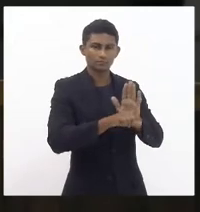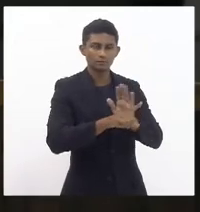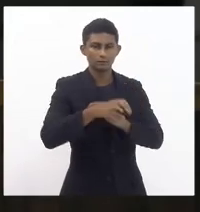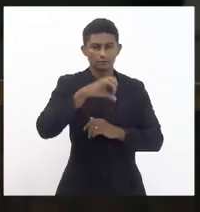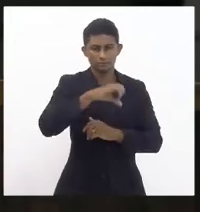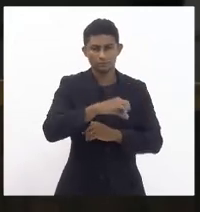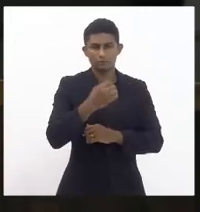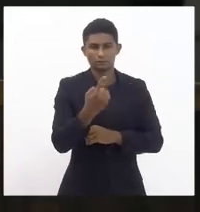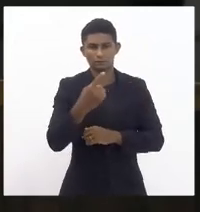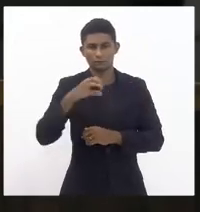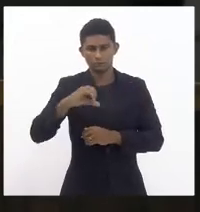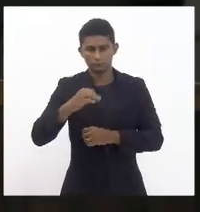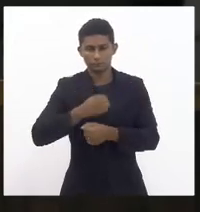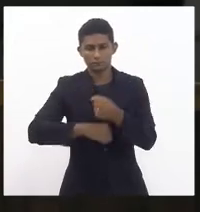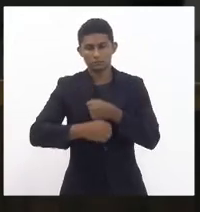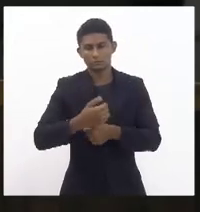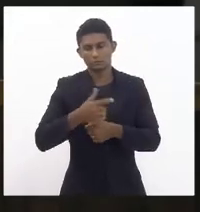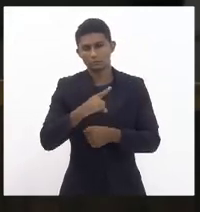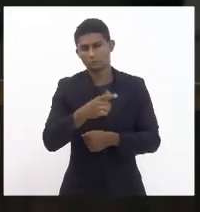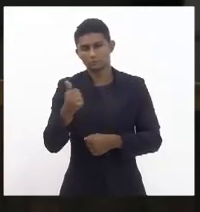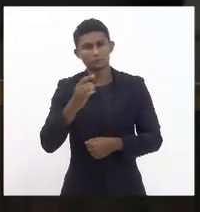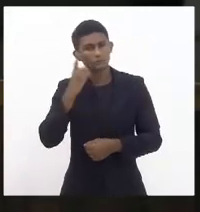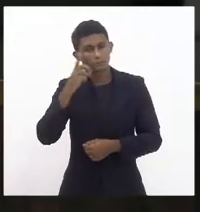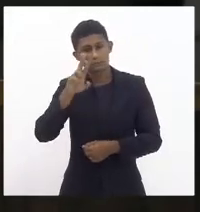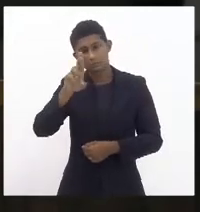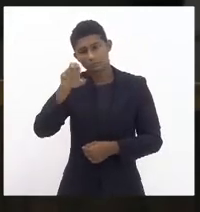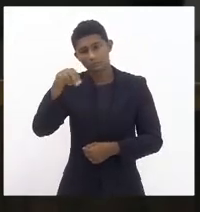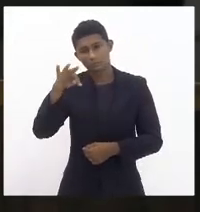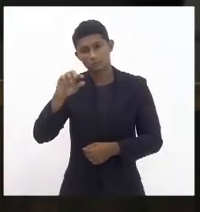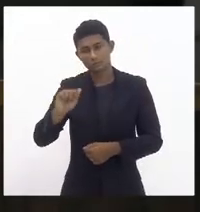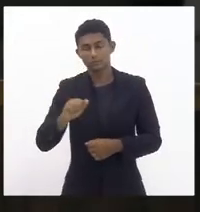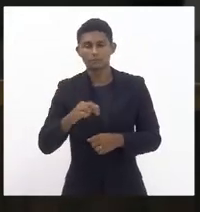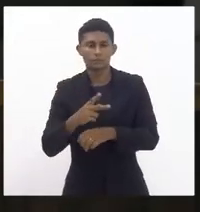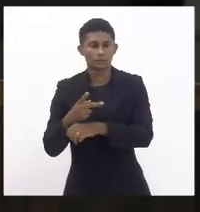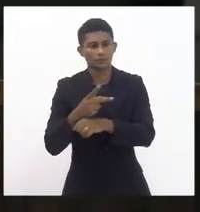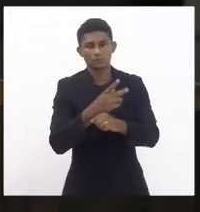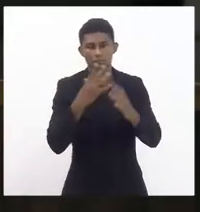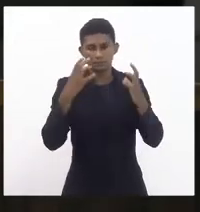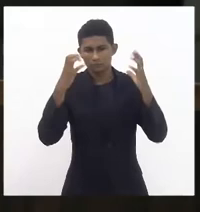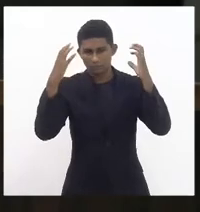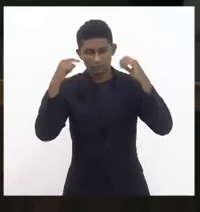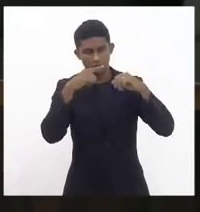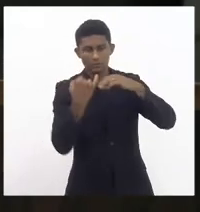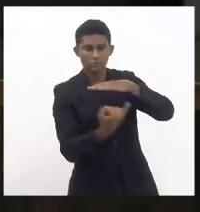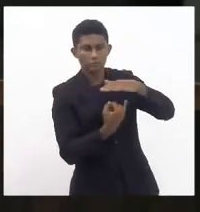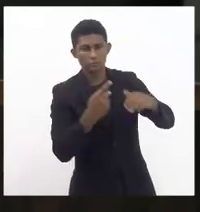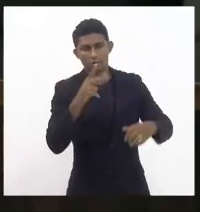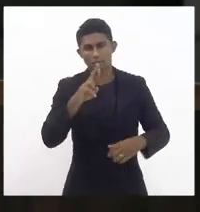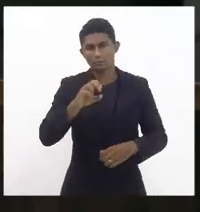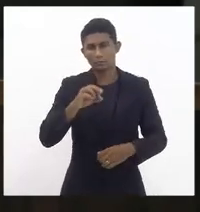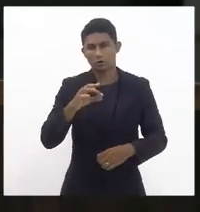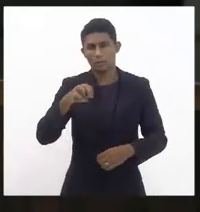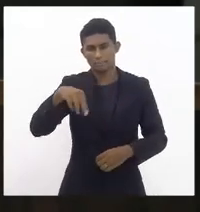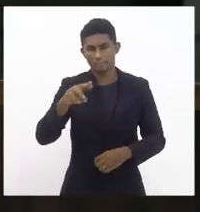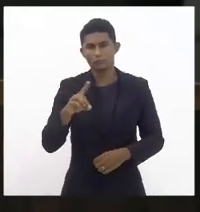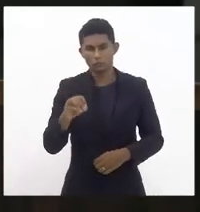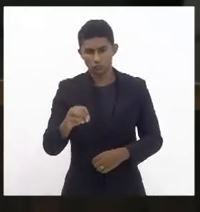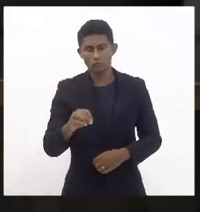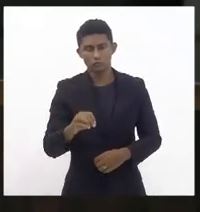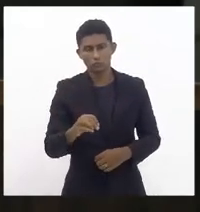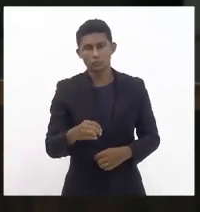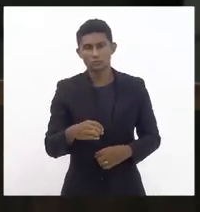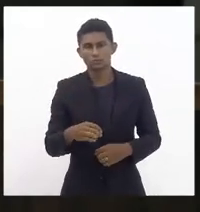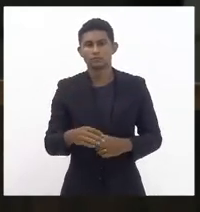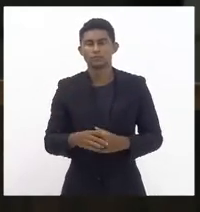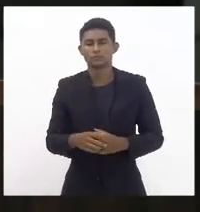a solução 919 de 21 de altura da Renata concede o prêmio Mariele ao Instituto promundo parecer da comissão de normas favorável Deputado